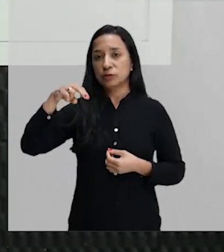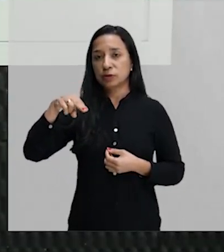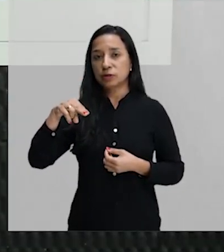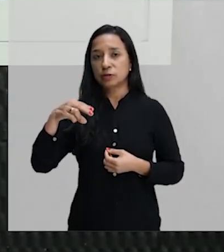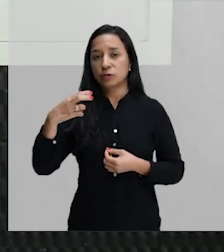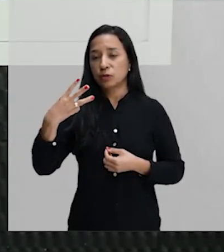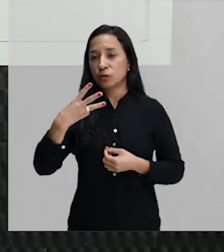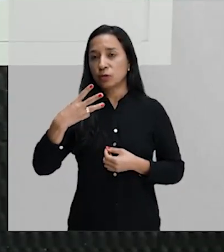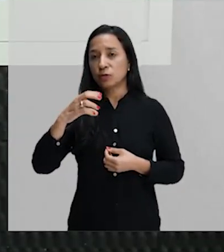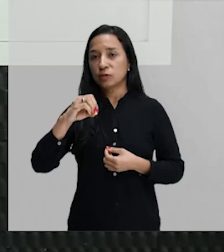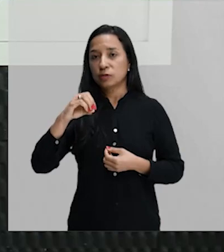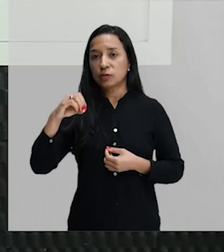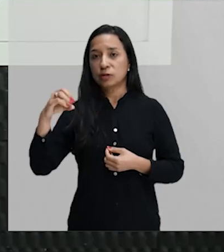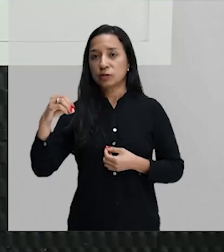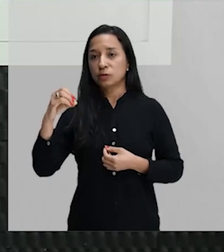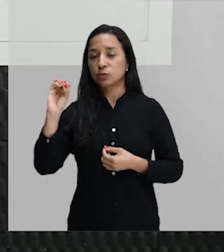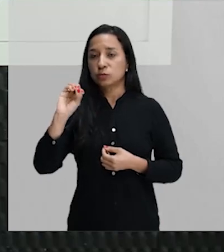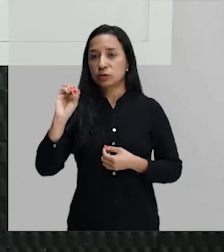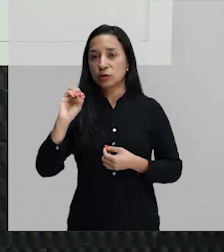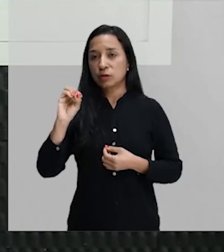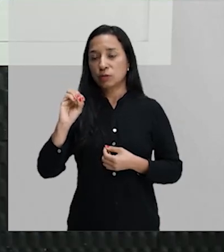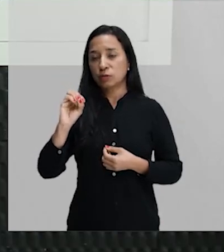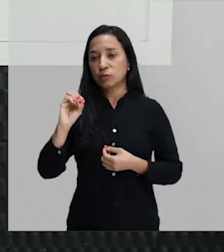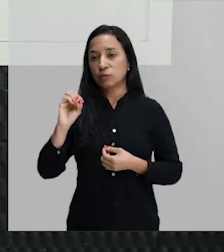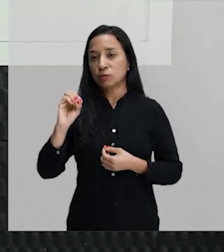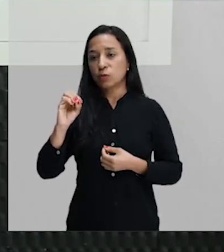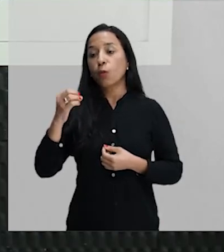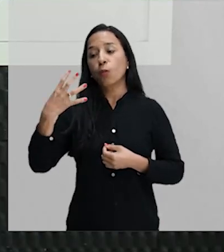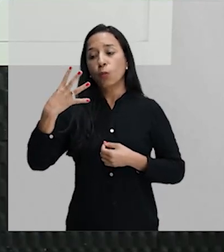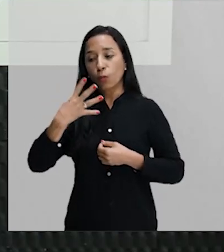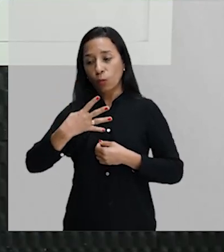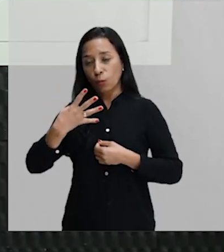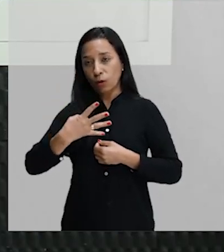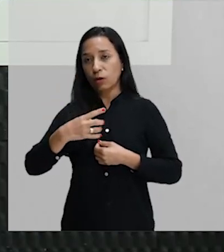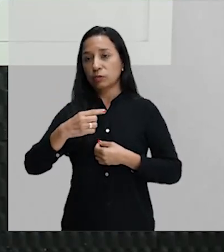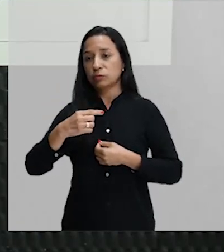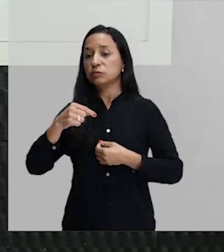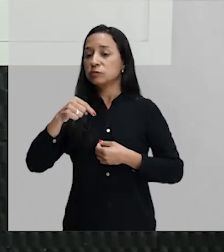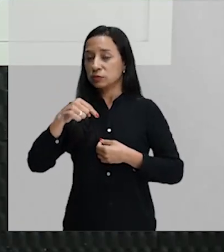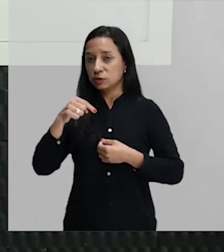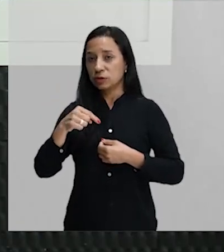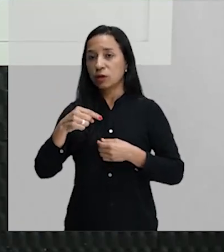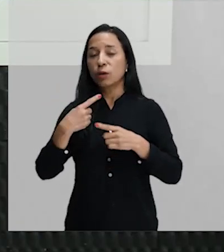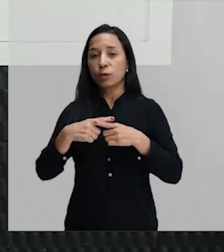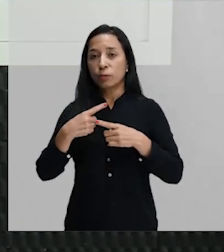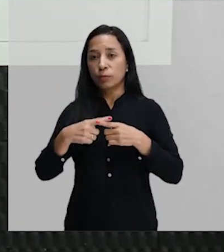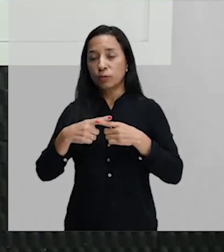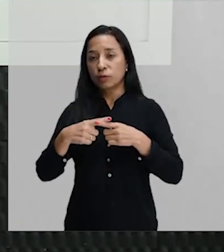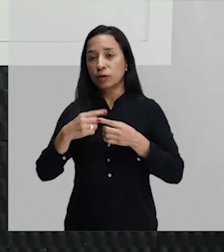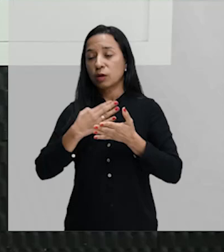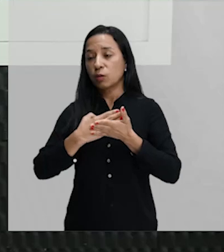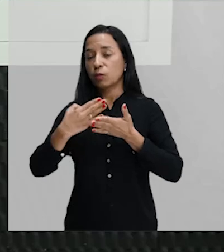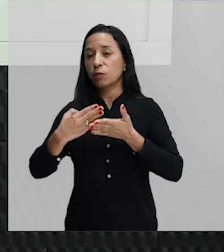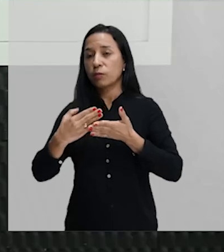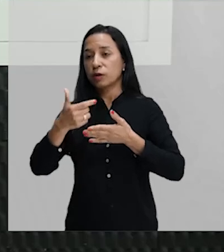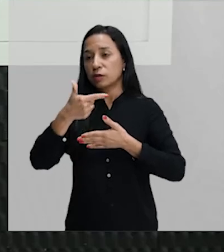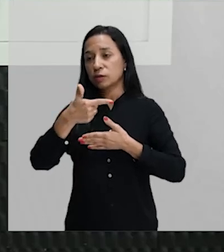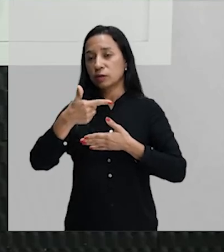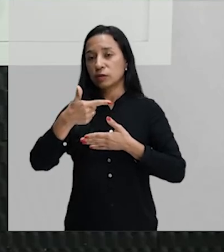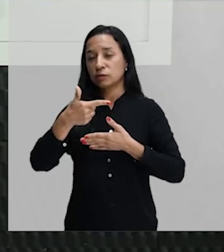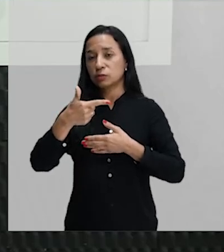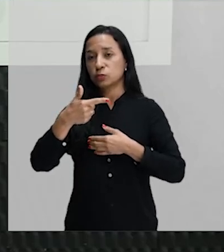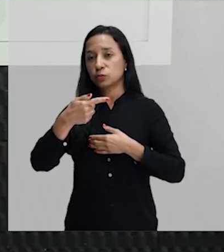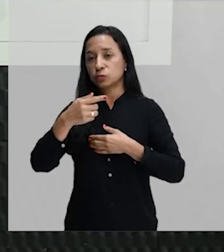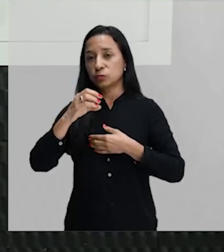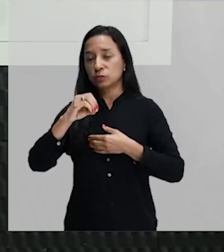300 graus é um arco que está no quarto quadrante. Galera, por quê? Porque ele vai de 270